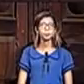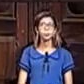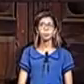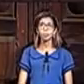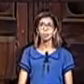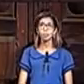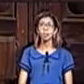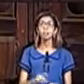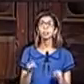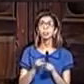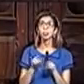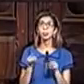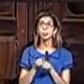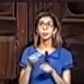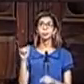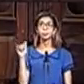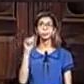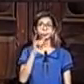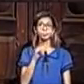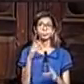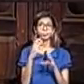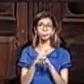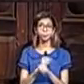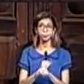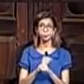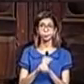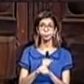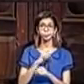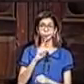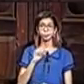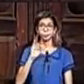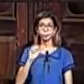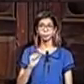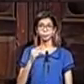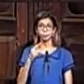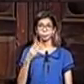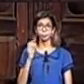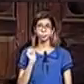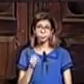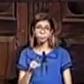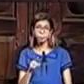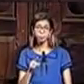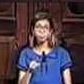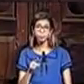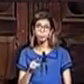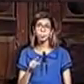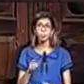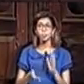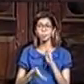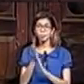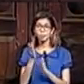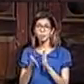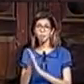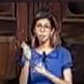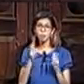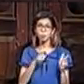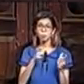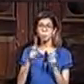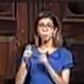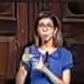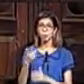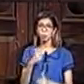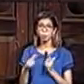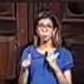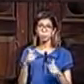Transporte aéreo pela Casa Civil, 3.700.000. Diários com pessoal exterior, civil e militar,